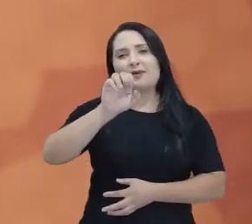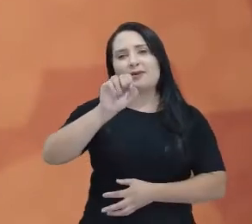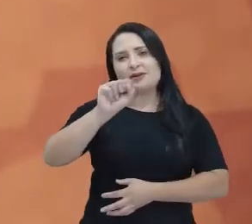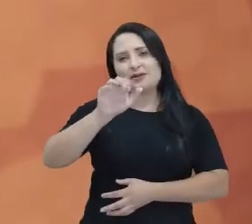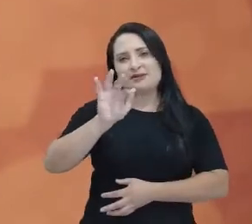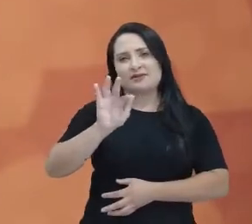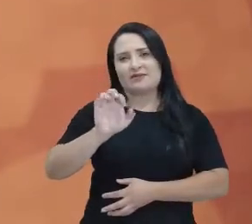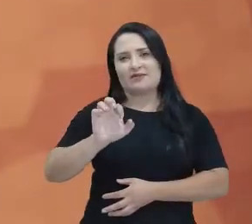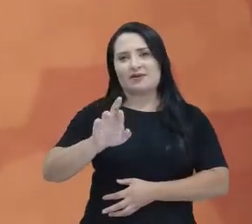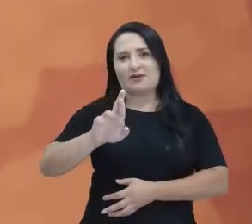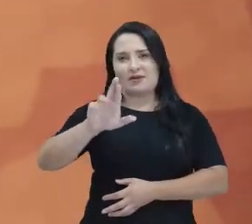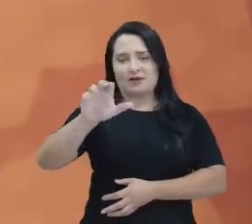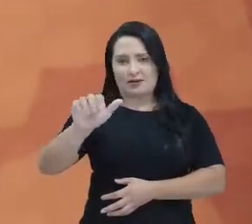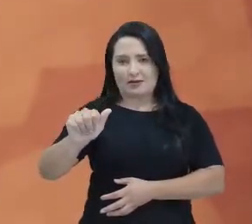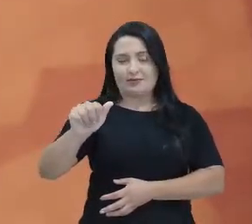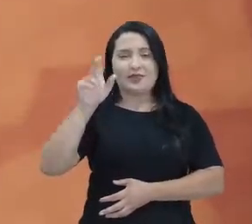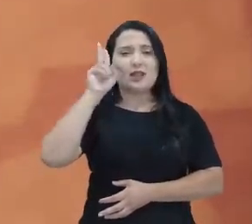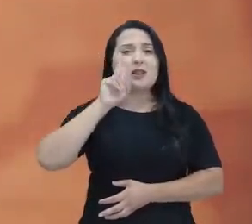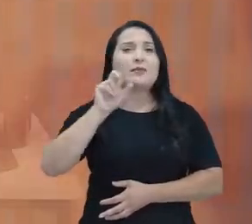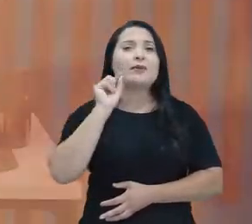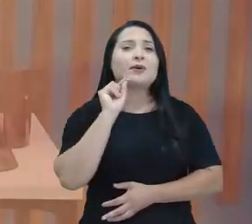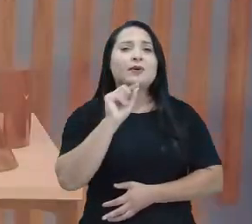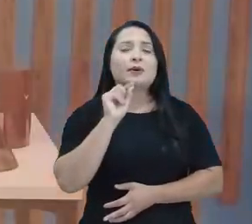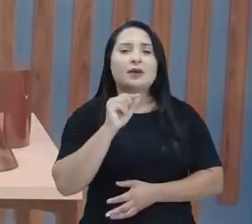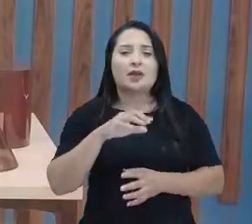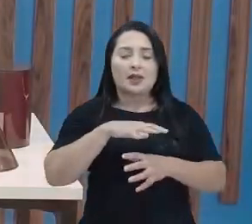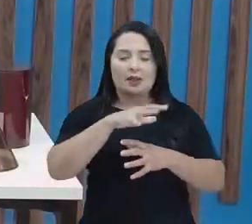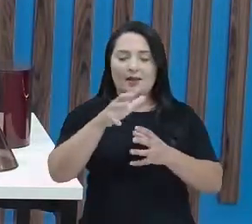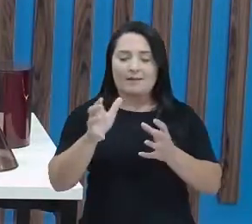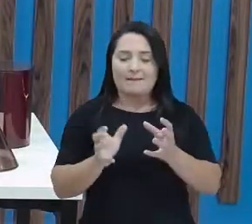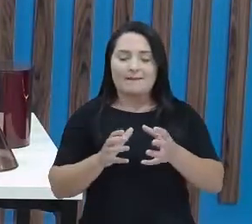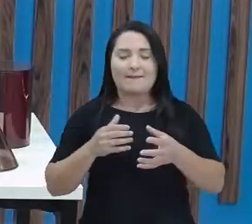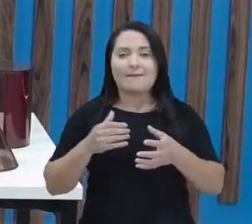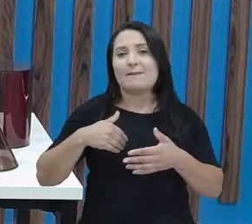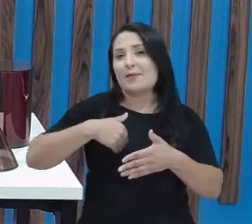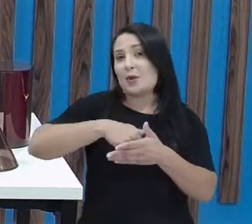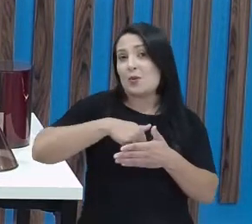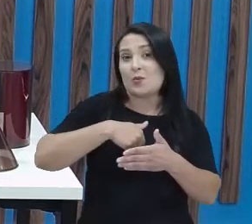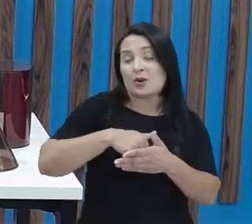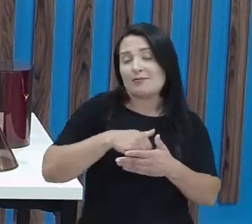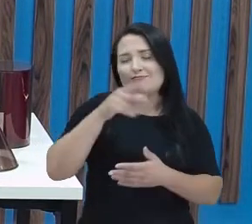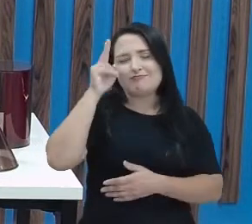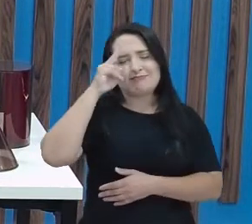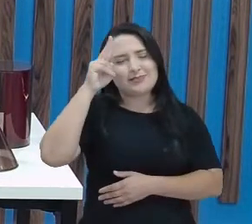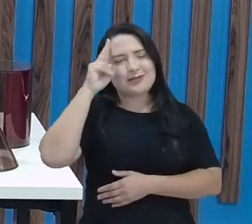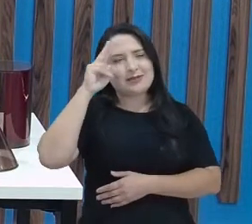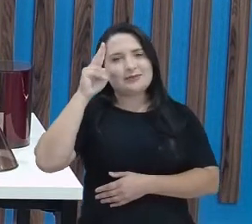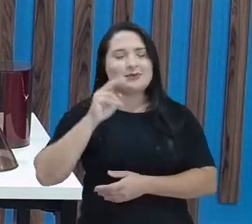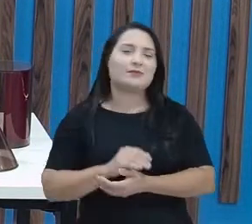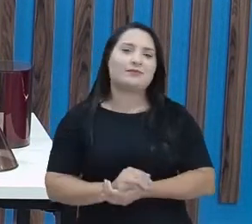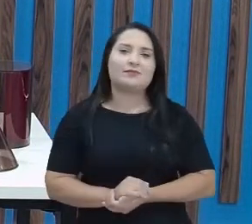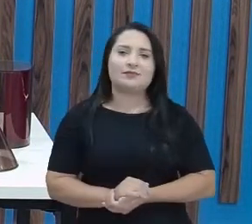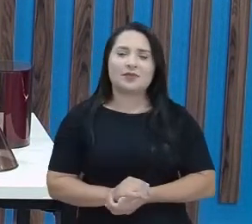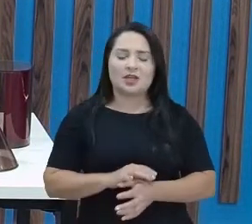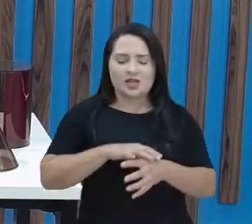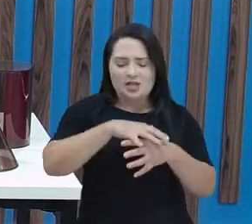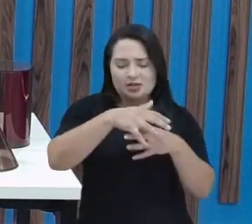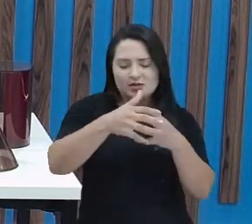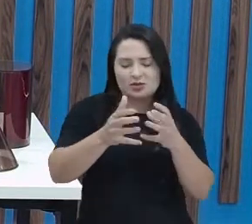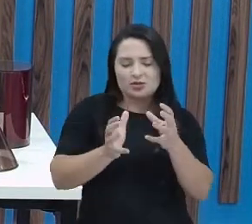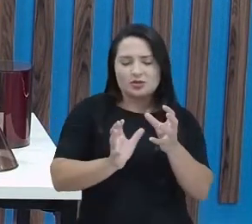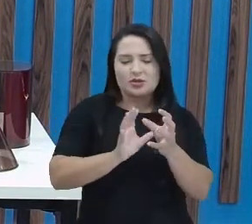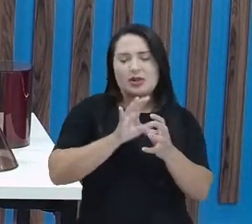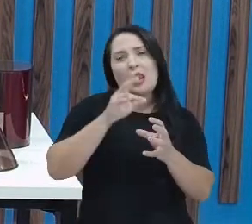esfera, tá? Vejam que ela lembra o quê? Uma bola de futebol. Ela é toda redondinha,